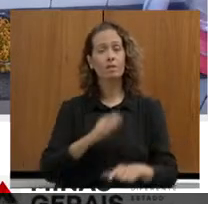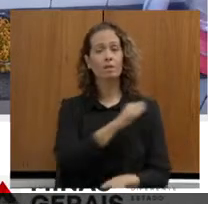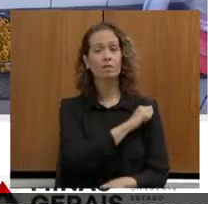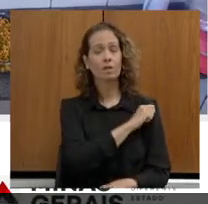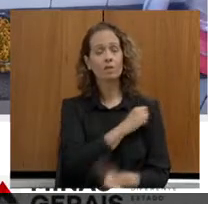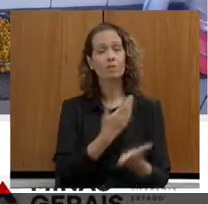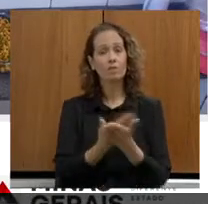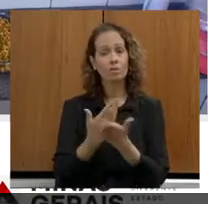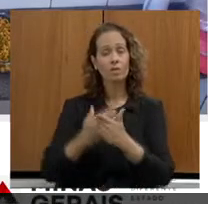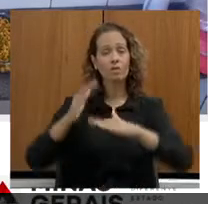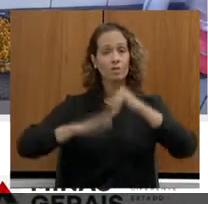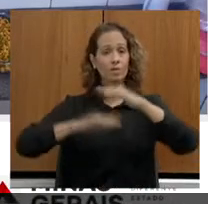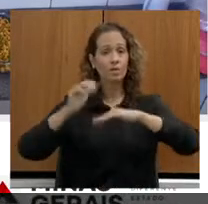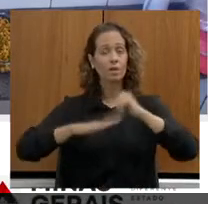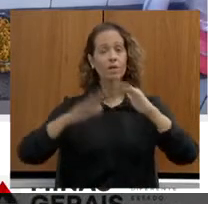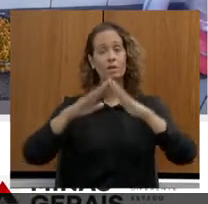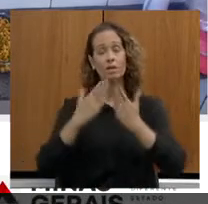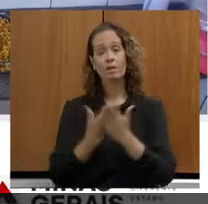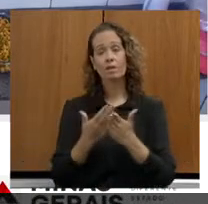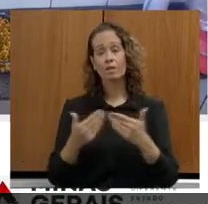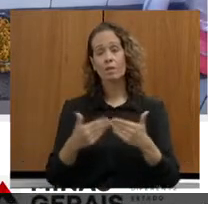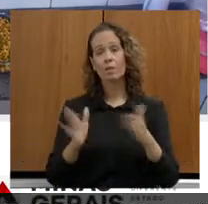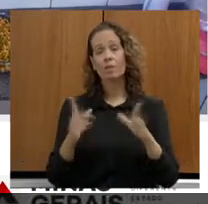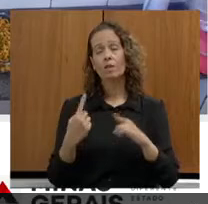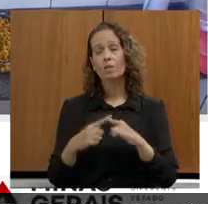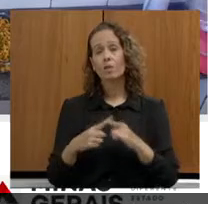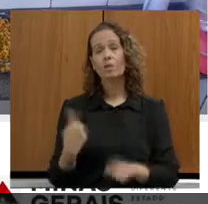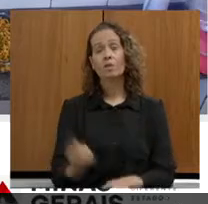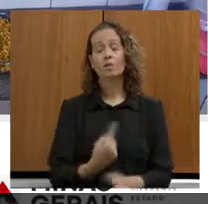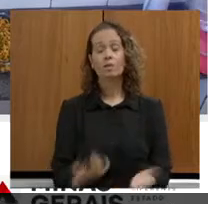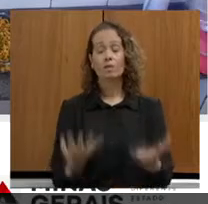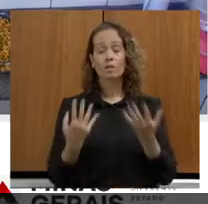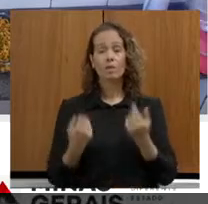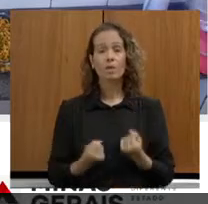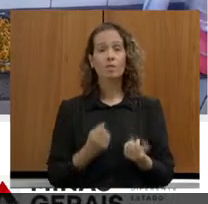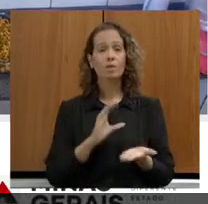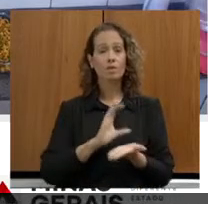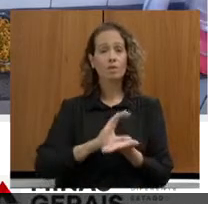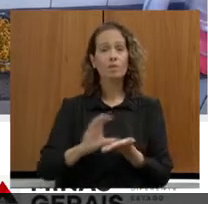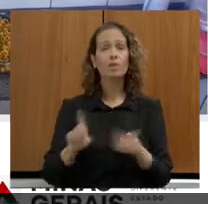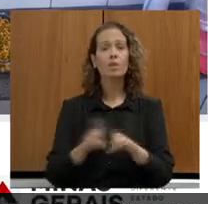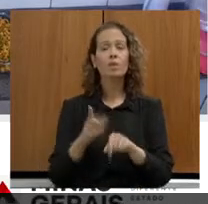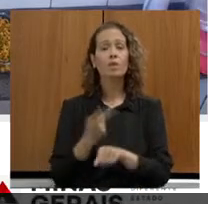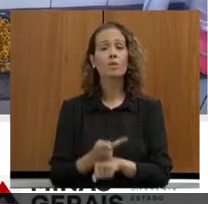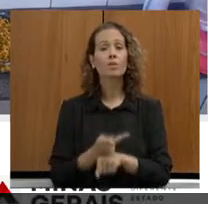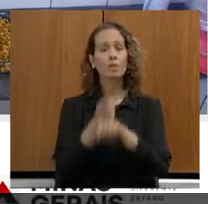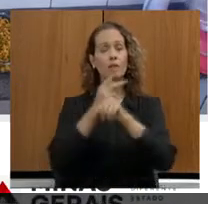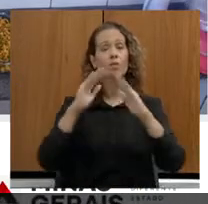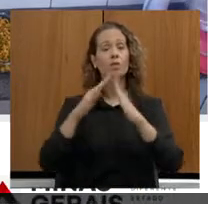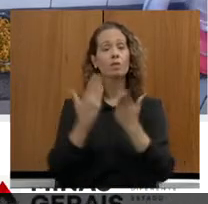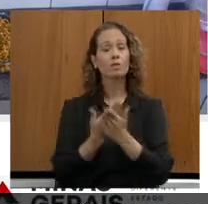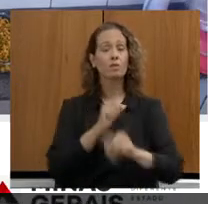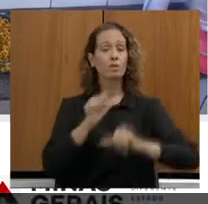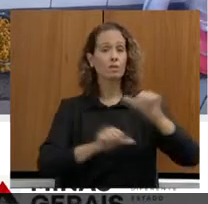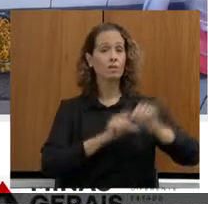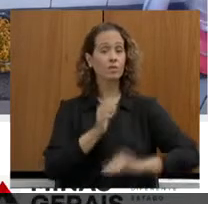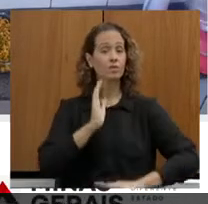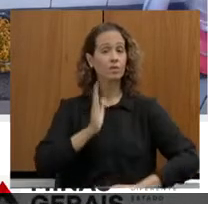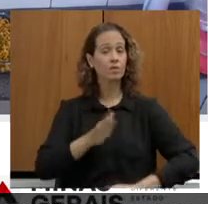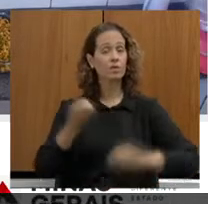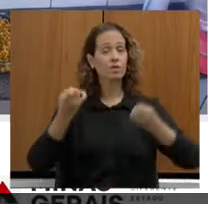ser abertas por que dispusemos desse recurso realizamos então né o prêmio escola transformação sobre o qual eu falei recentemente